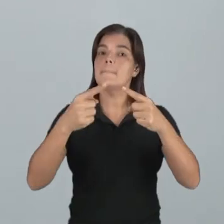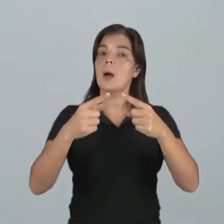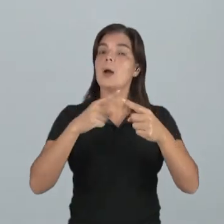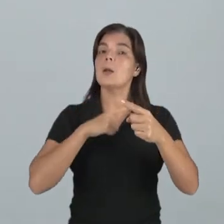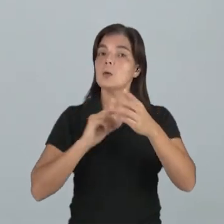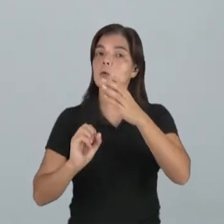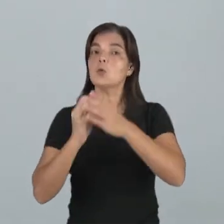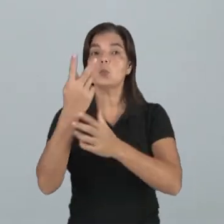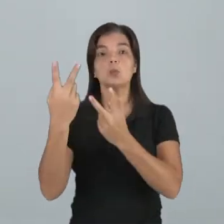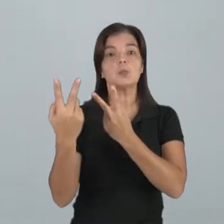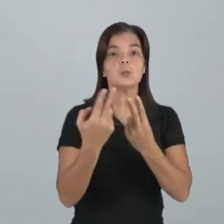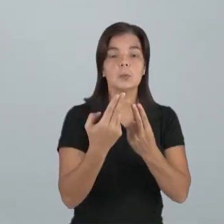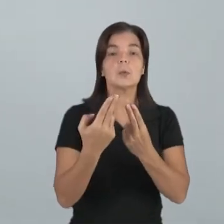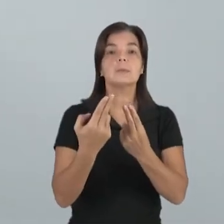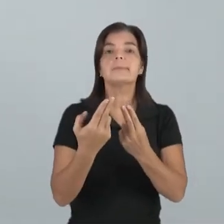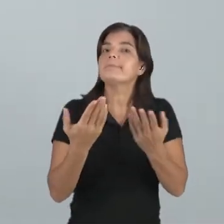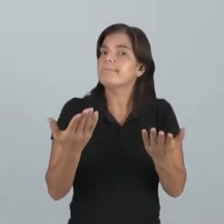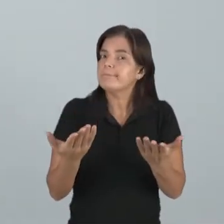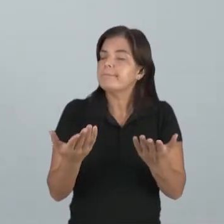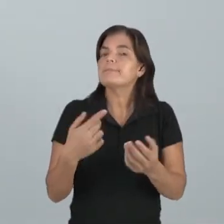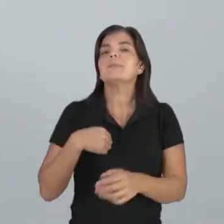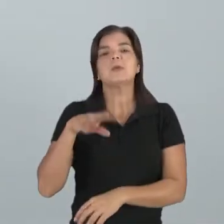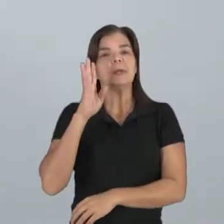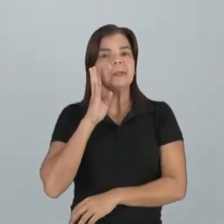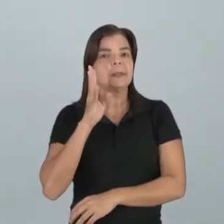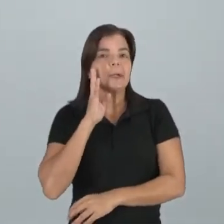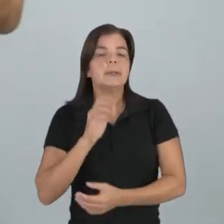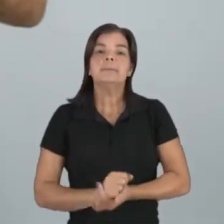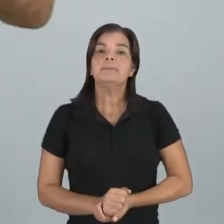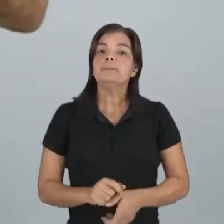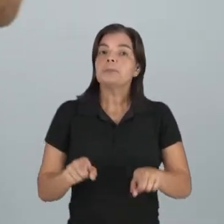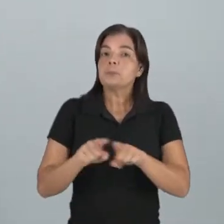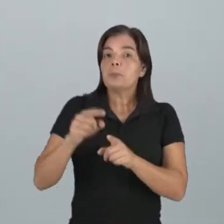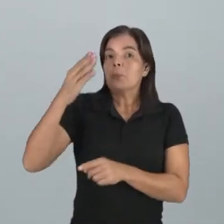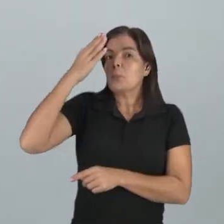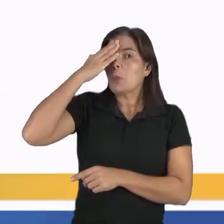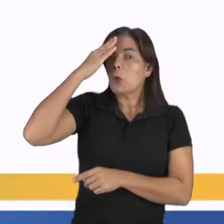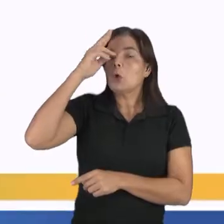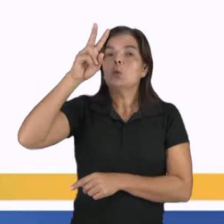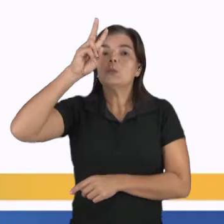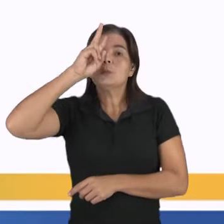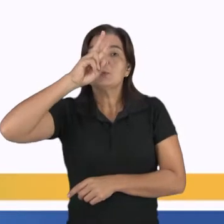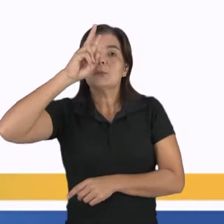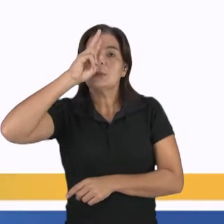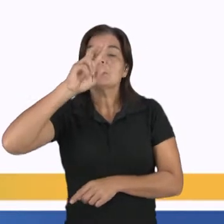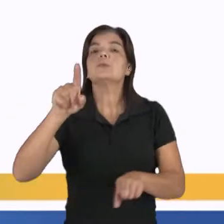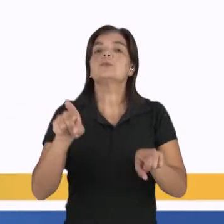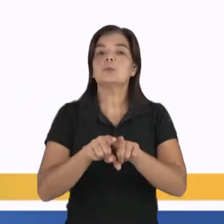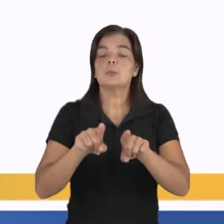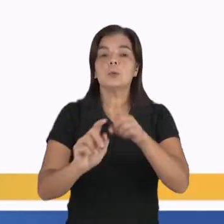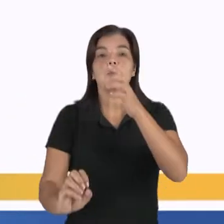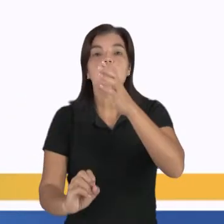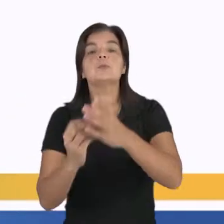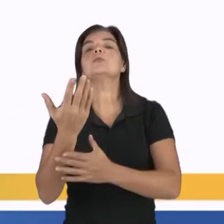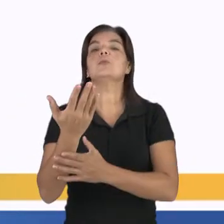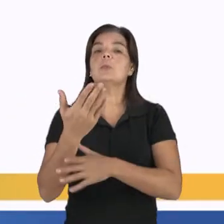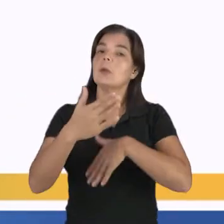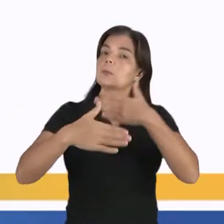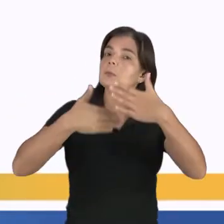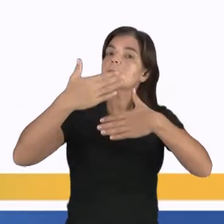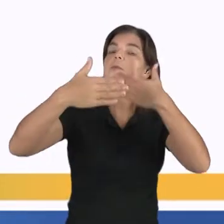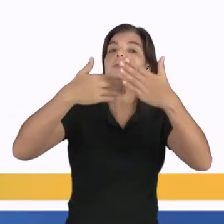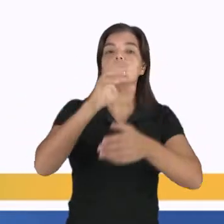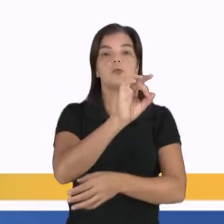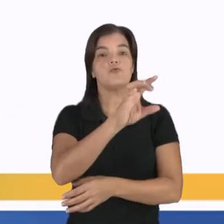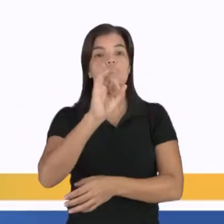têm uma origem comum. Então isso é muito interessante. Promovem um entendimento histórico do surgimento e